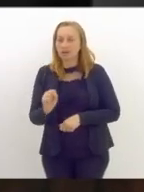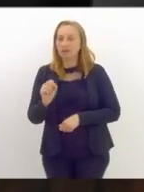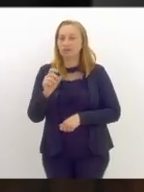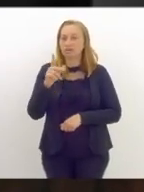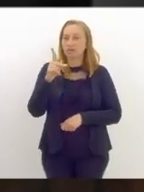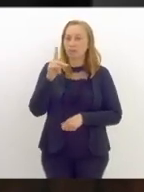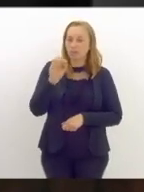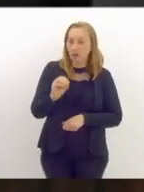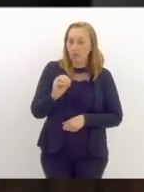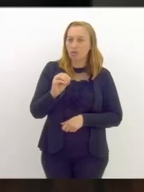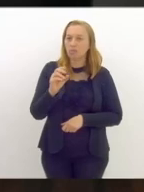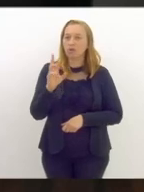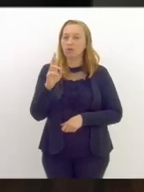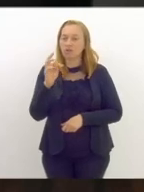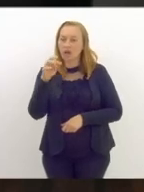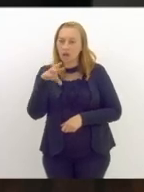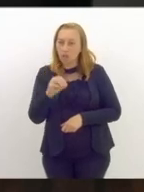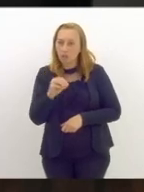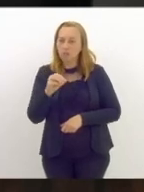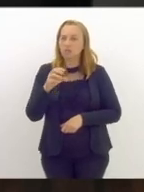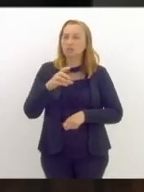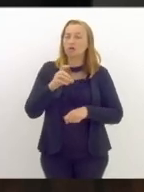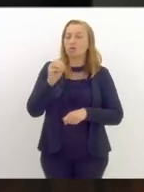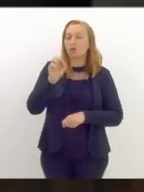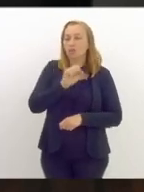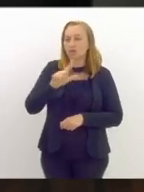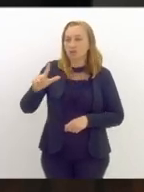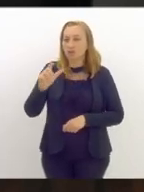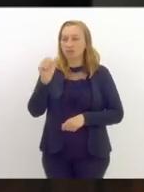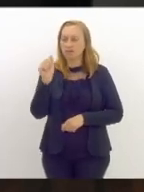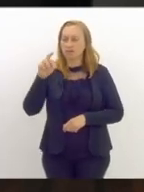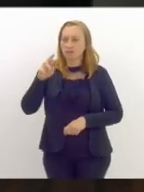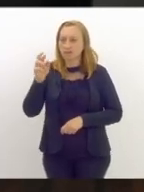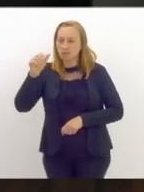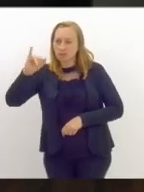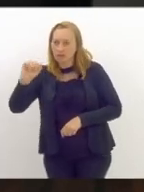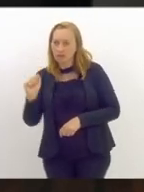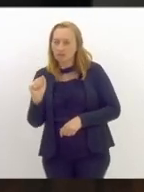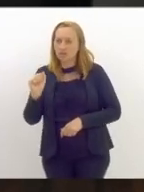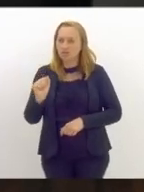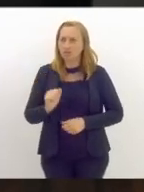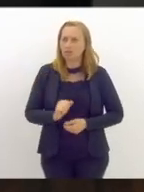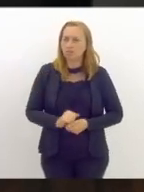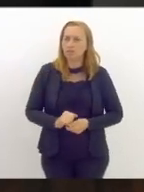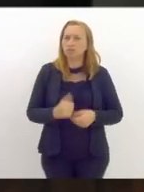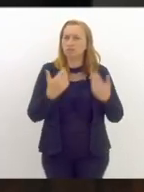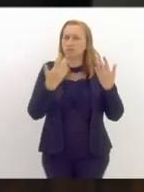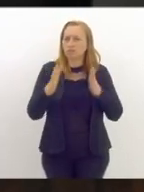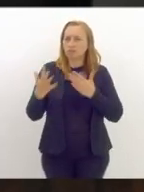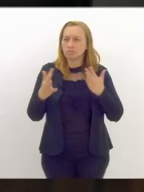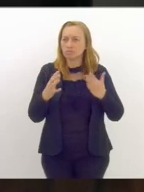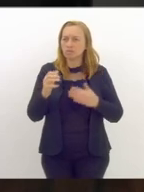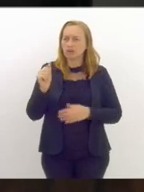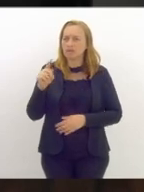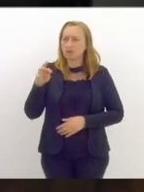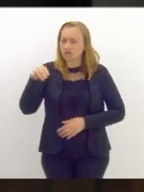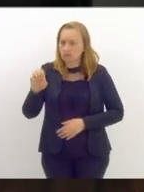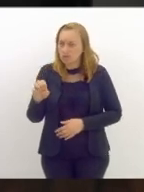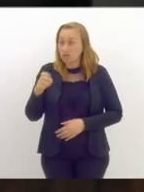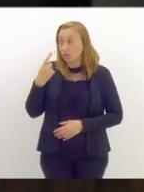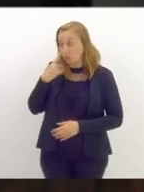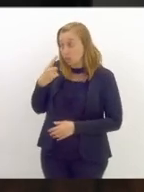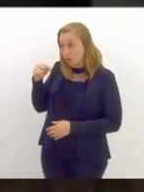Ronaldo, coronel Andréia, doutor Clóvis, doutor Rodrigo. Saudar o Alexandre, que eu vi